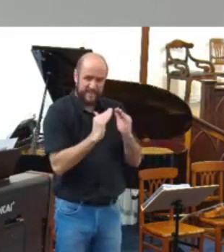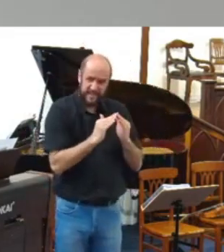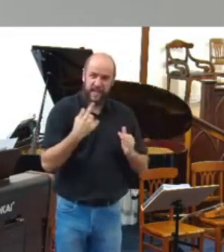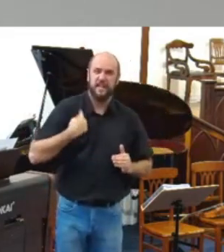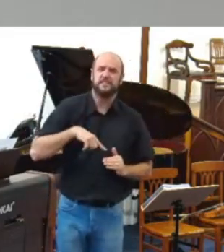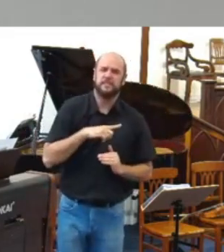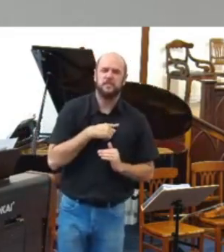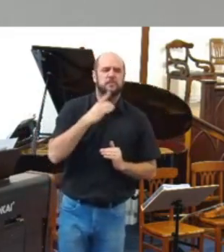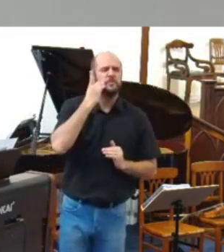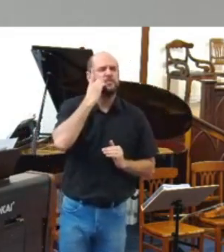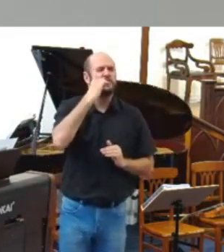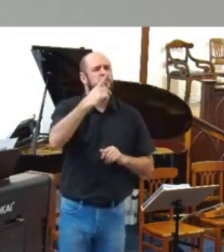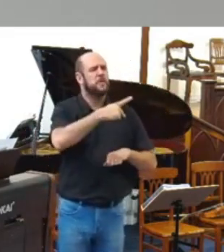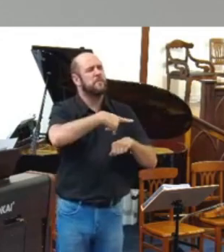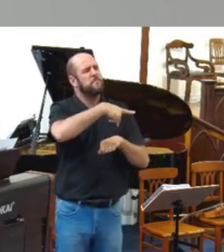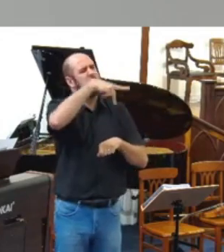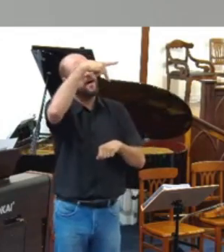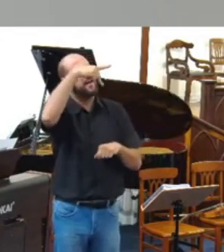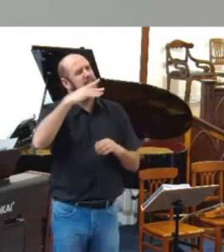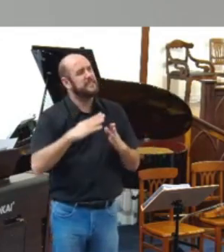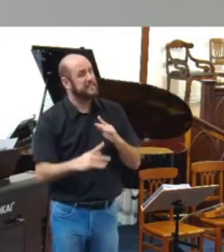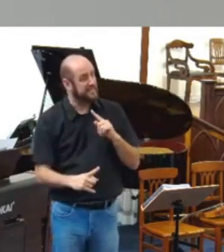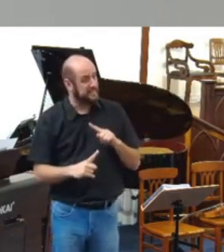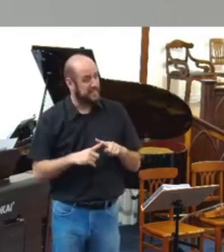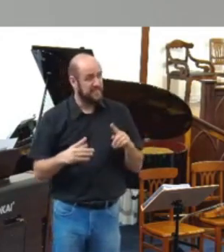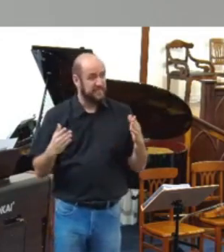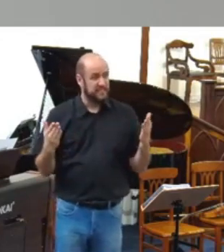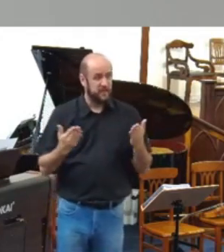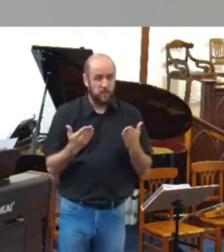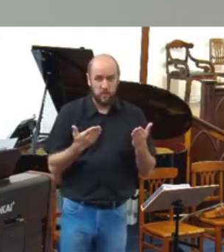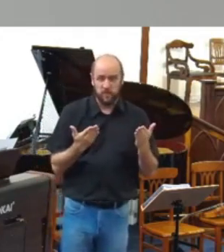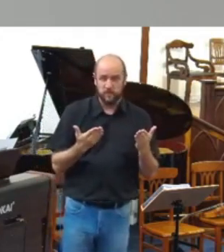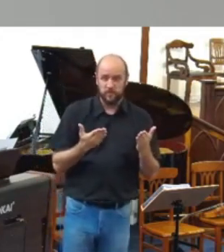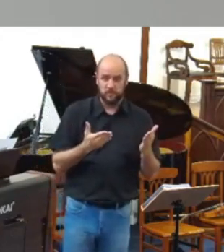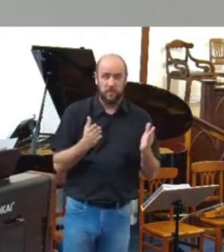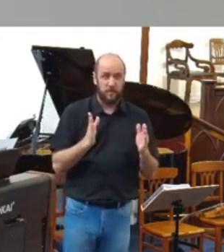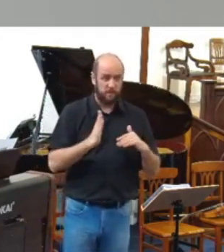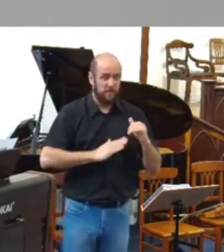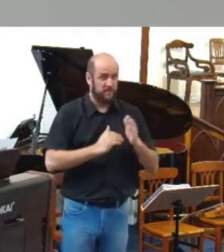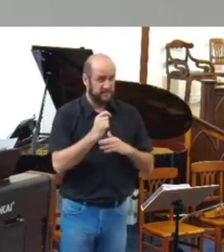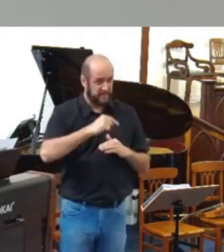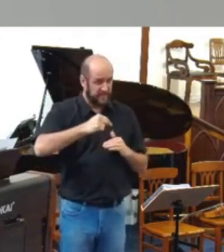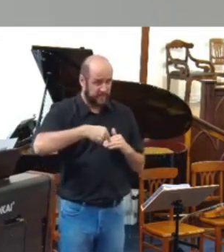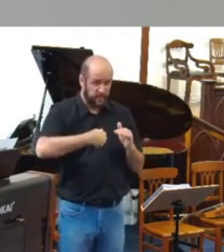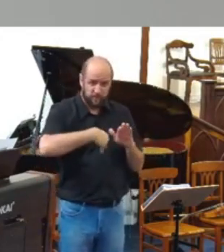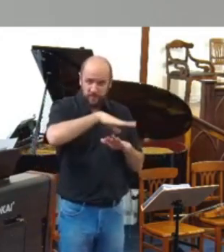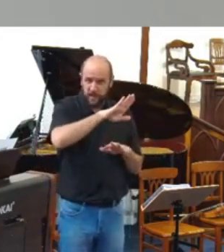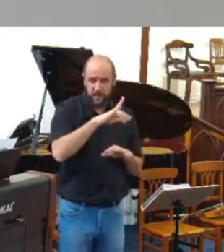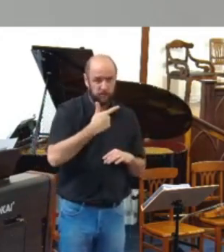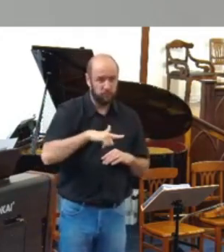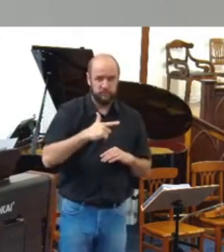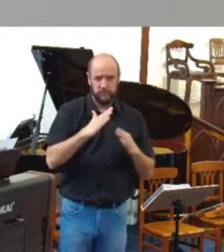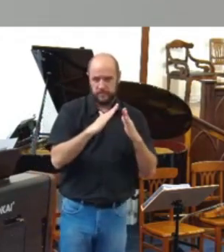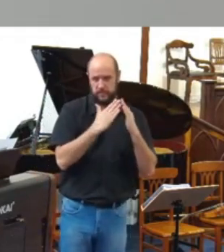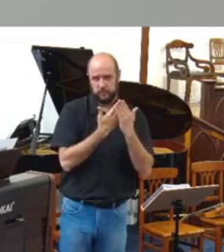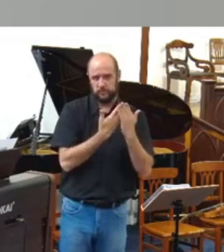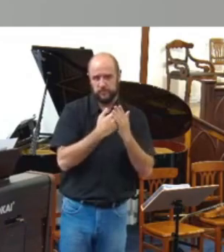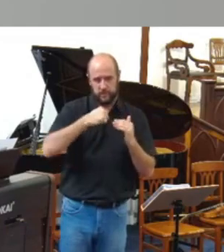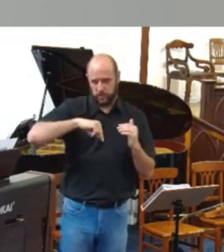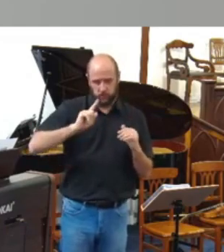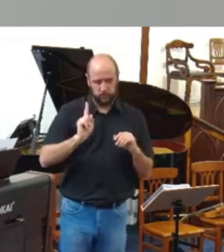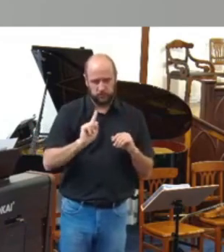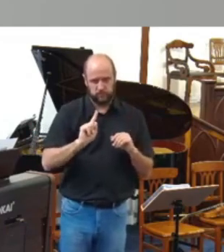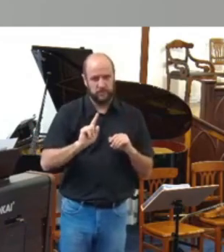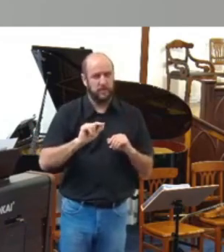o dia da Páscoa, a igreja inclusive providenciou isso, nós sairmos daqui a pouco, nem teremos escola bíblica